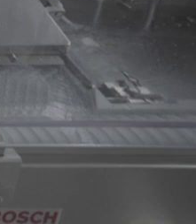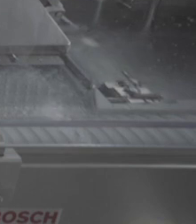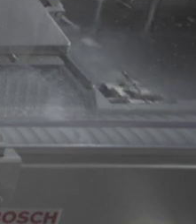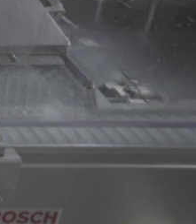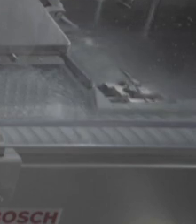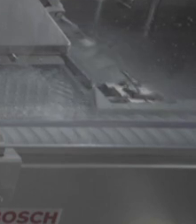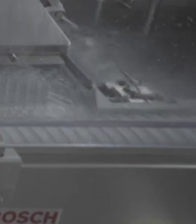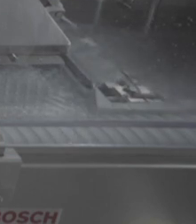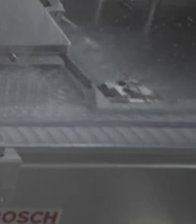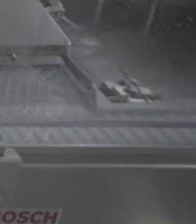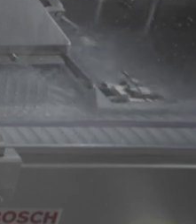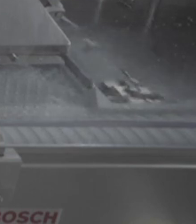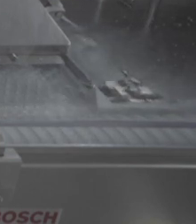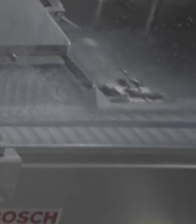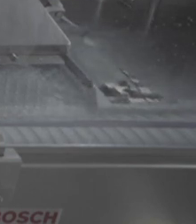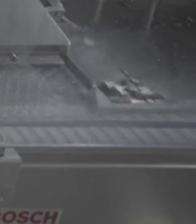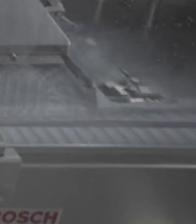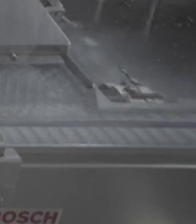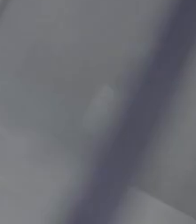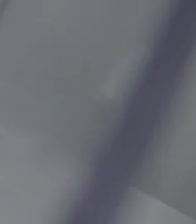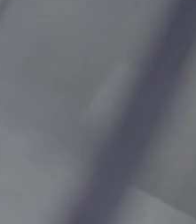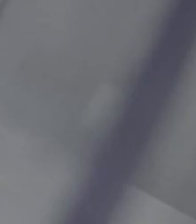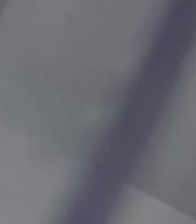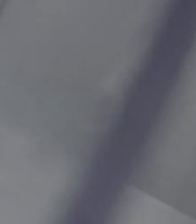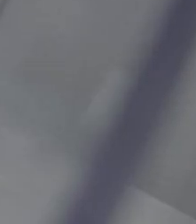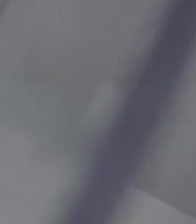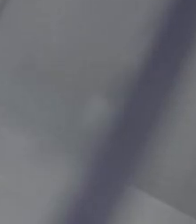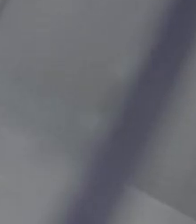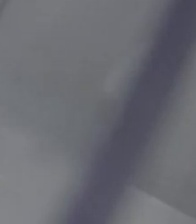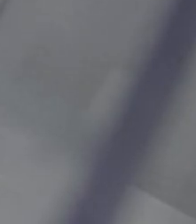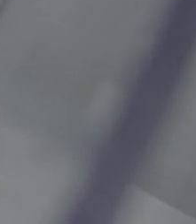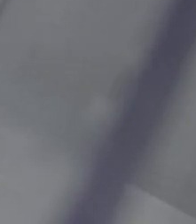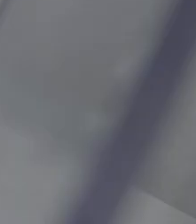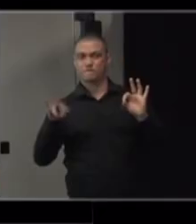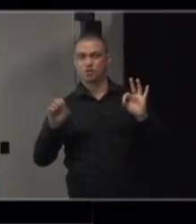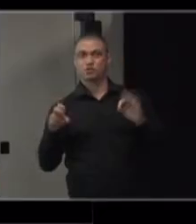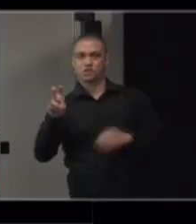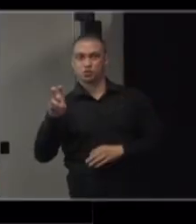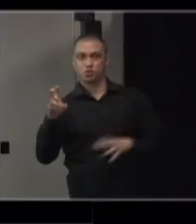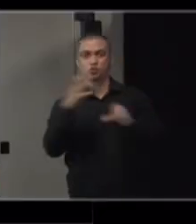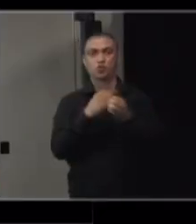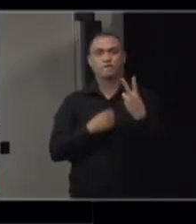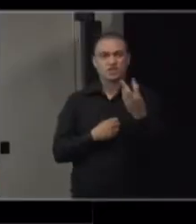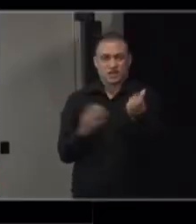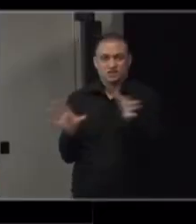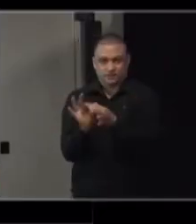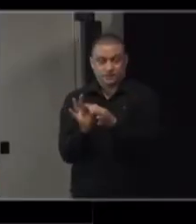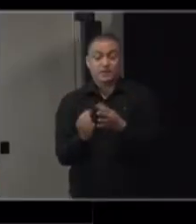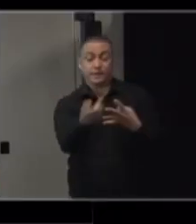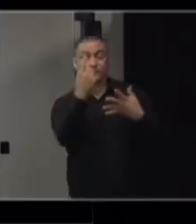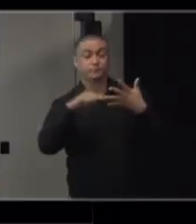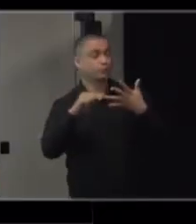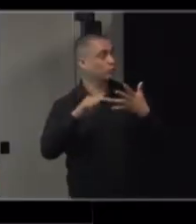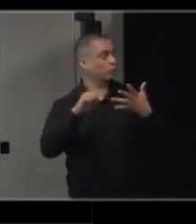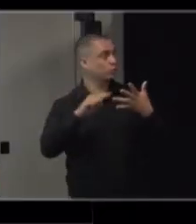Mundial da Saúde. Mas a eficácia do imunizante está muito abaixo da divulgada por fabricantes de outras vacinas, como a americana